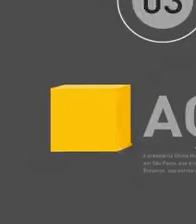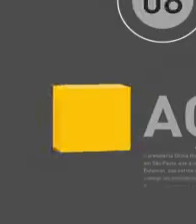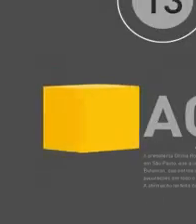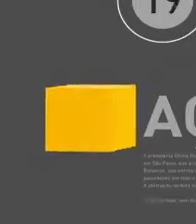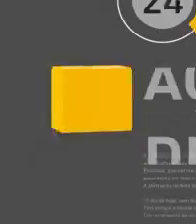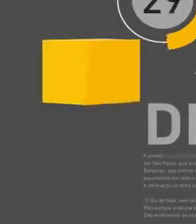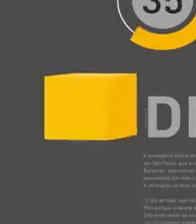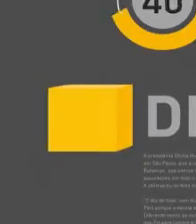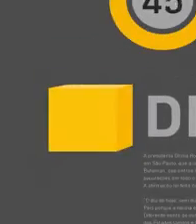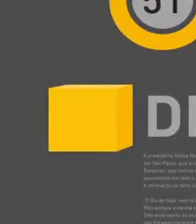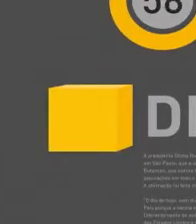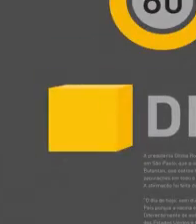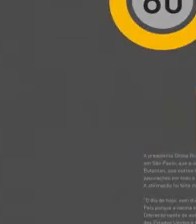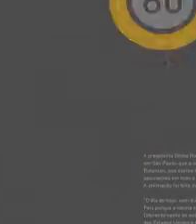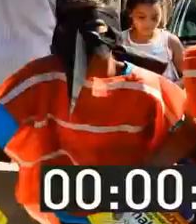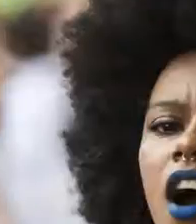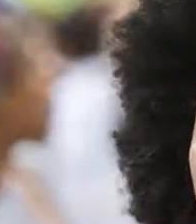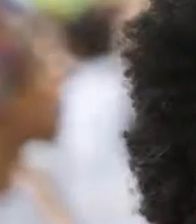o